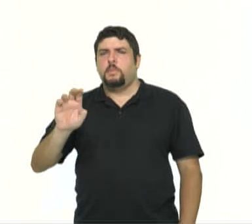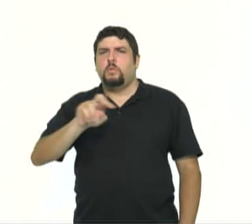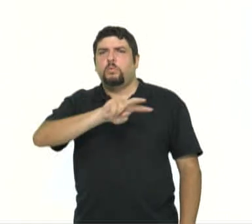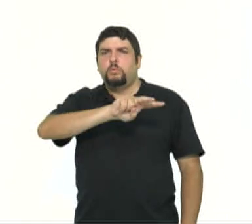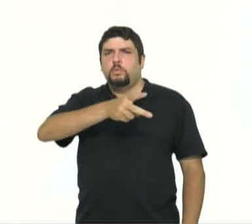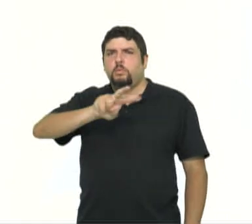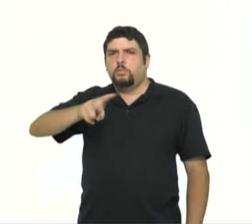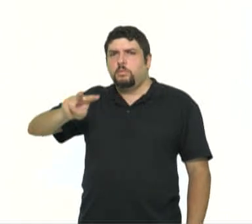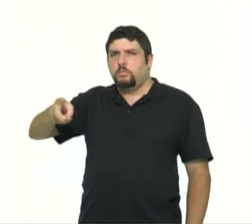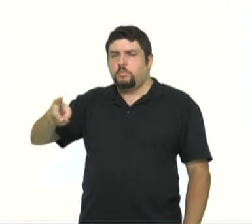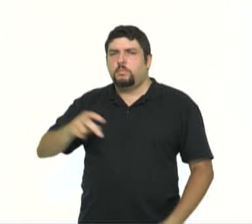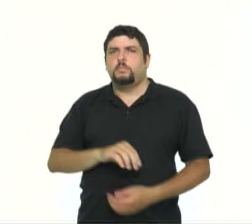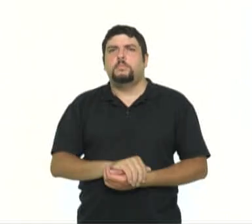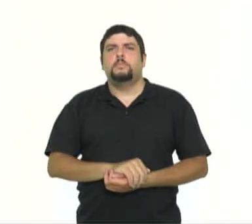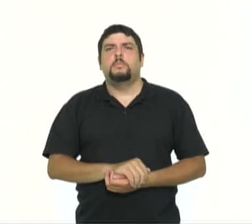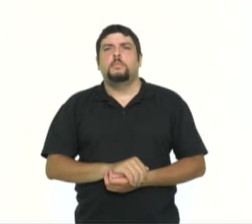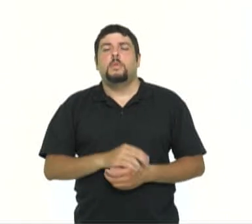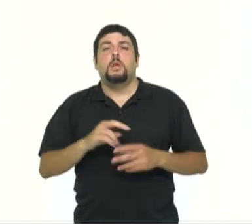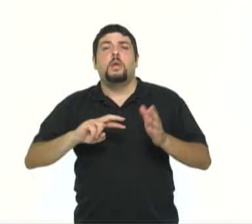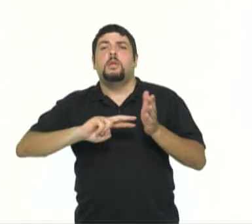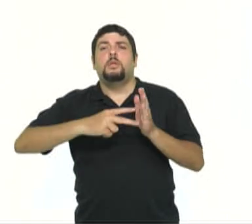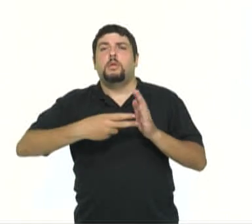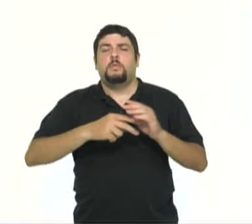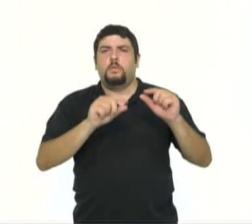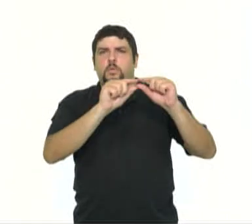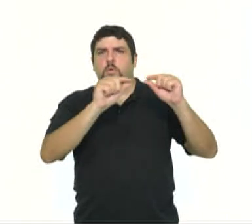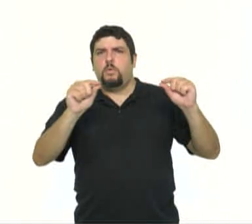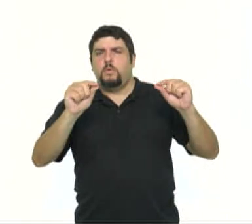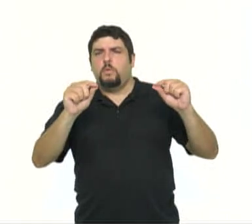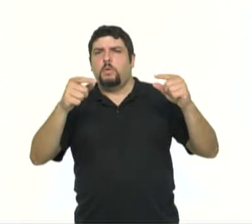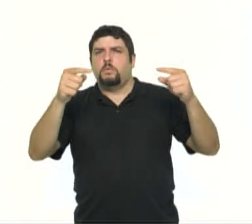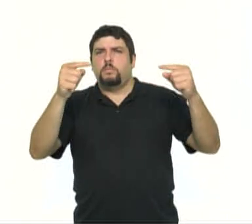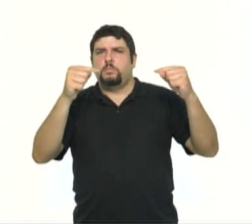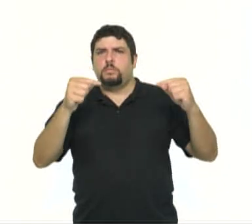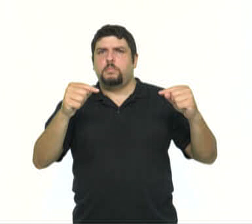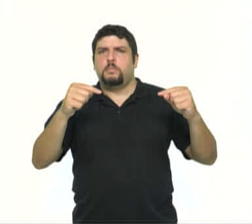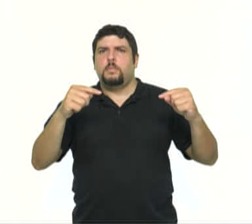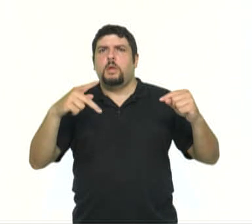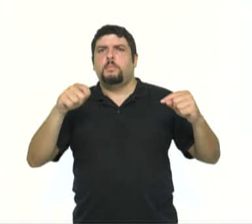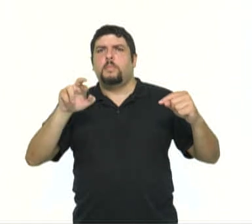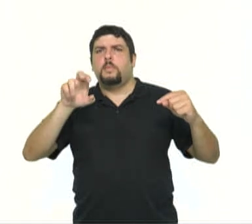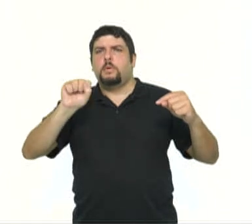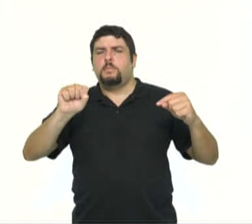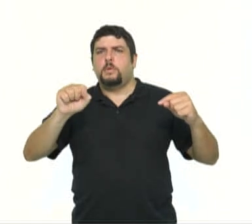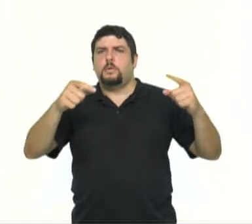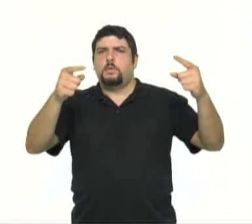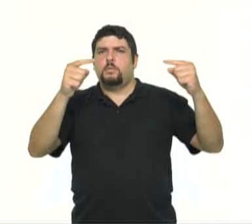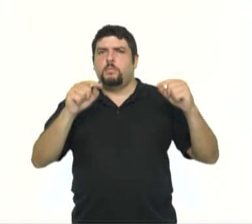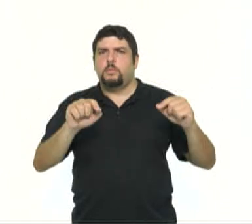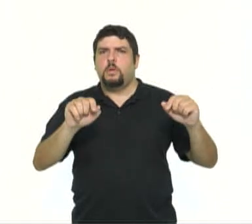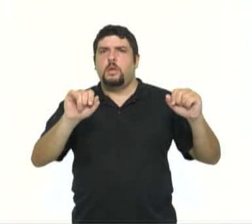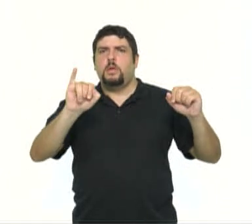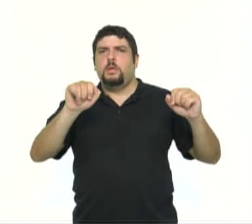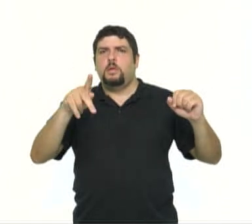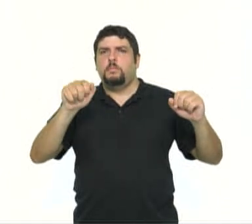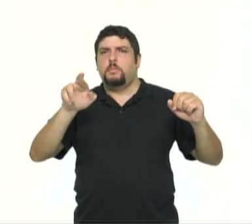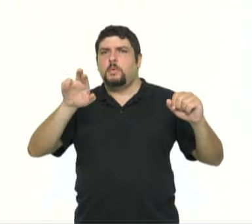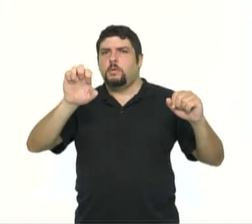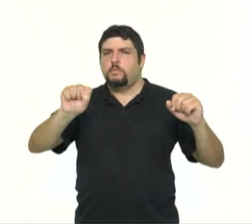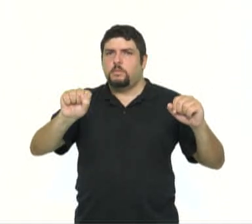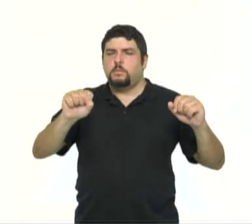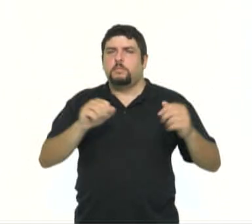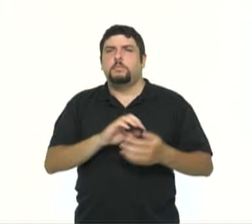isso? Rimas entre versos pares e, por outro lado, entre versos ímpares.